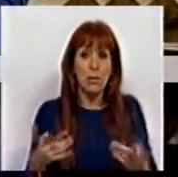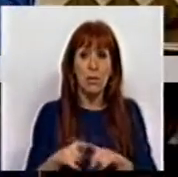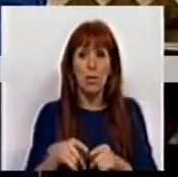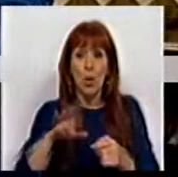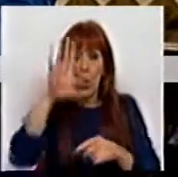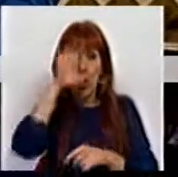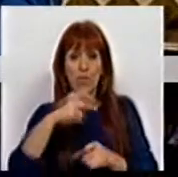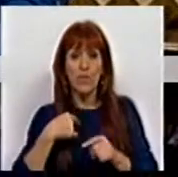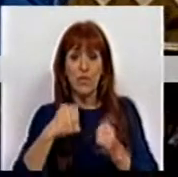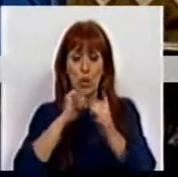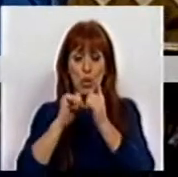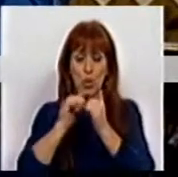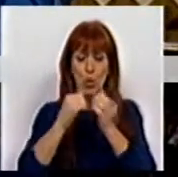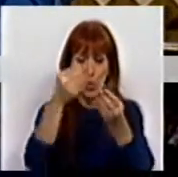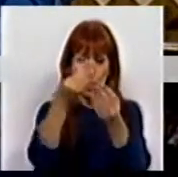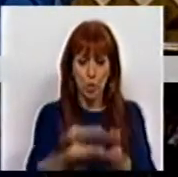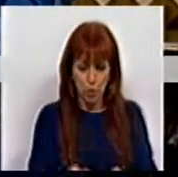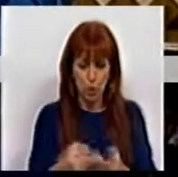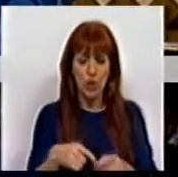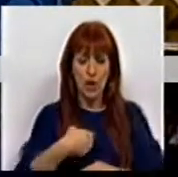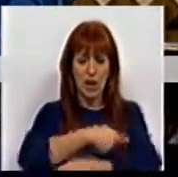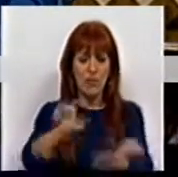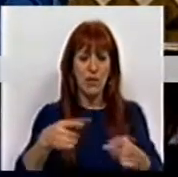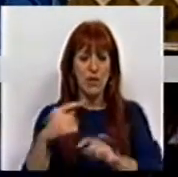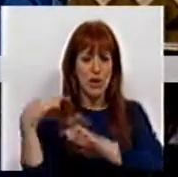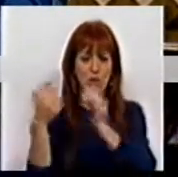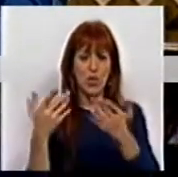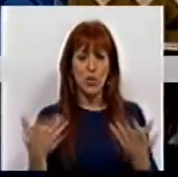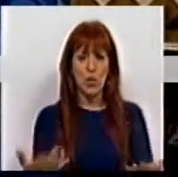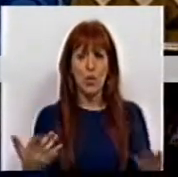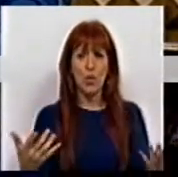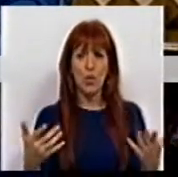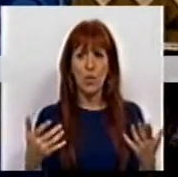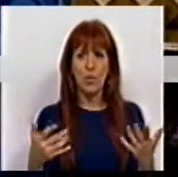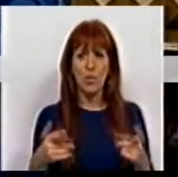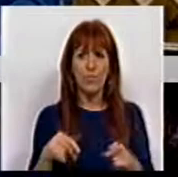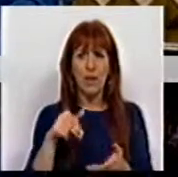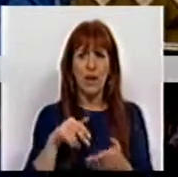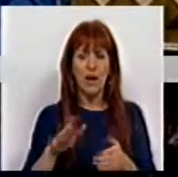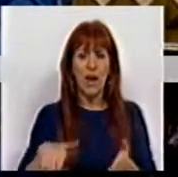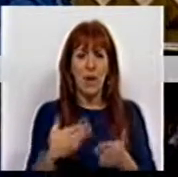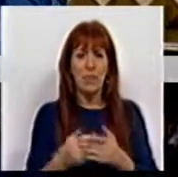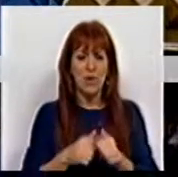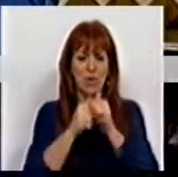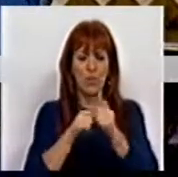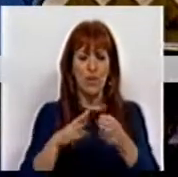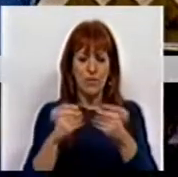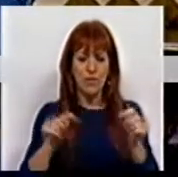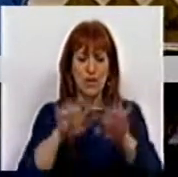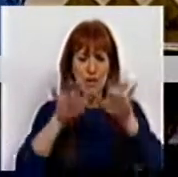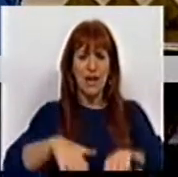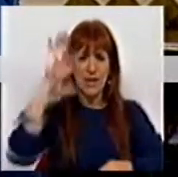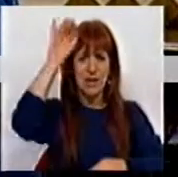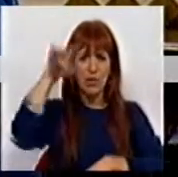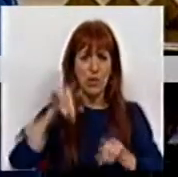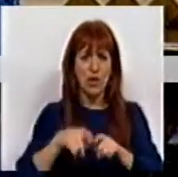porque o Governo, nos documentos que enviou para discussão hoje, apresenta a questão do cumprimento da resolução da Assembleia